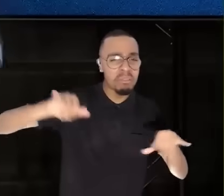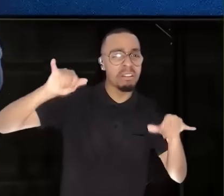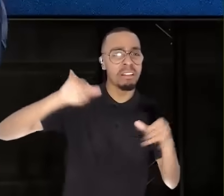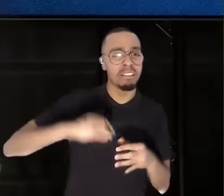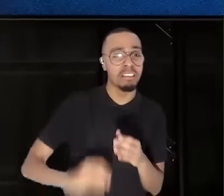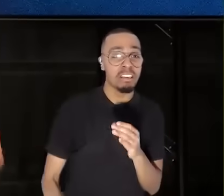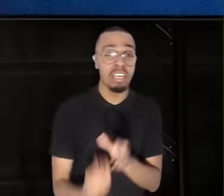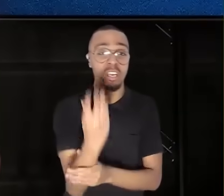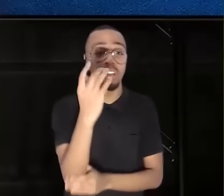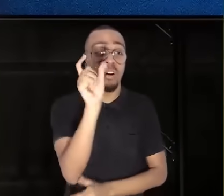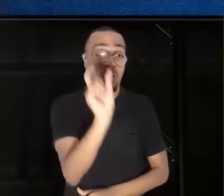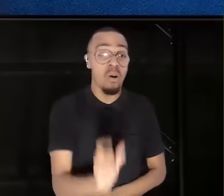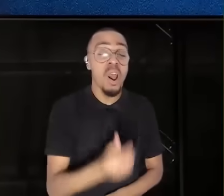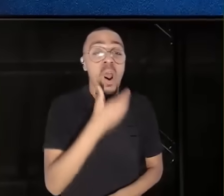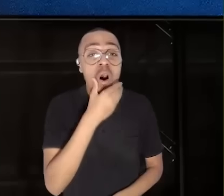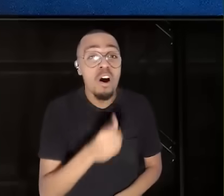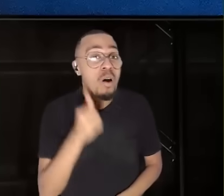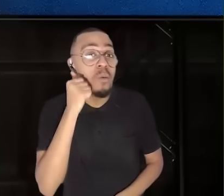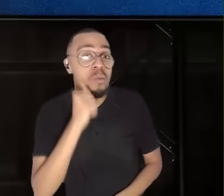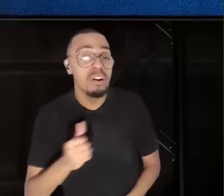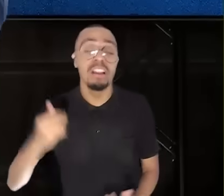o homem. E o que, gente?